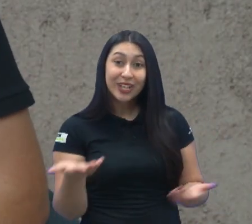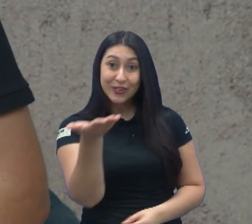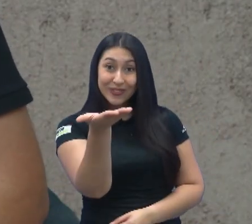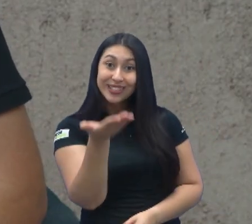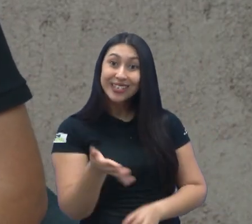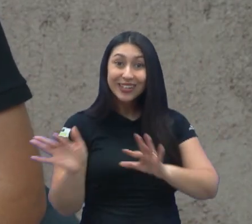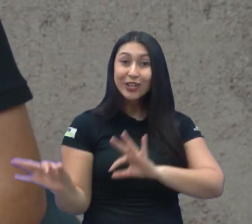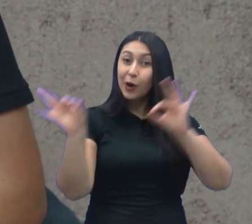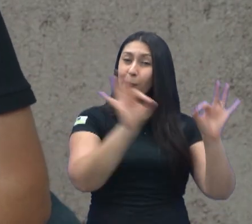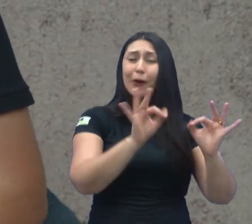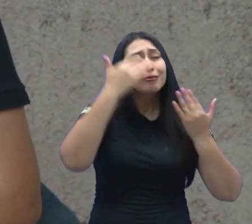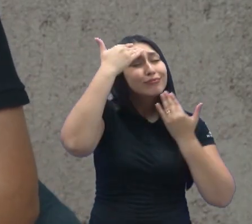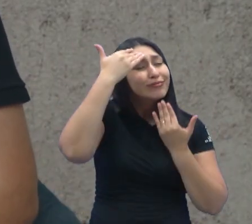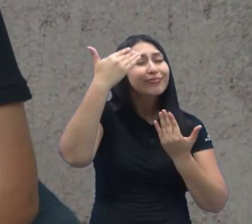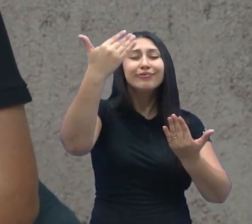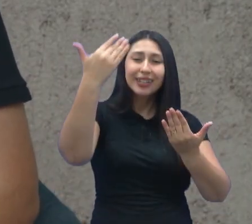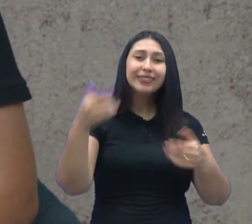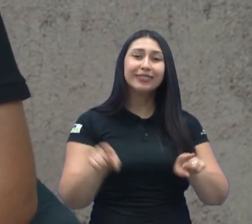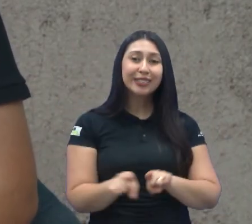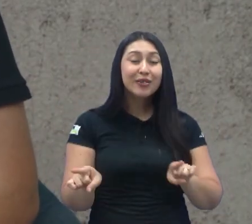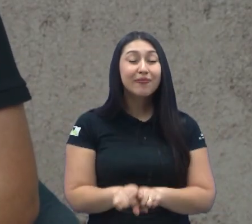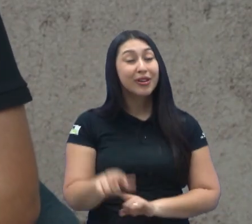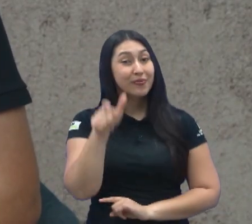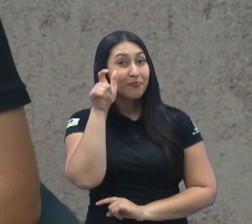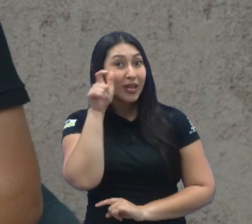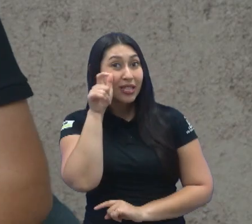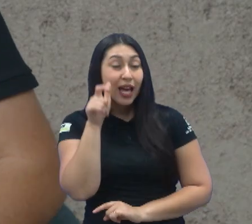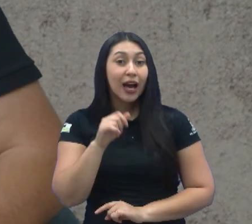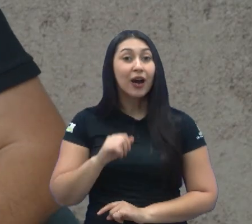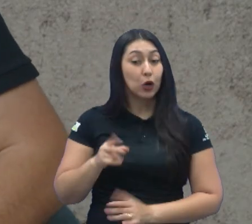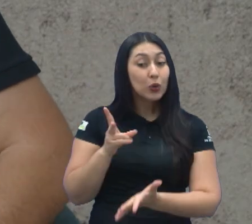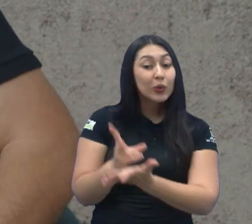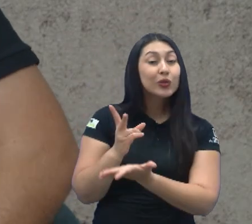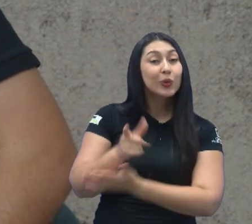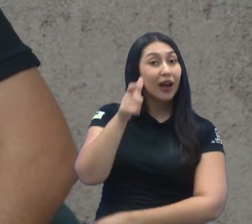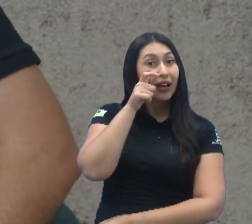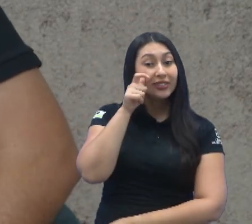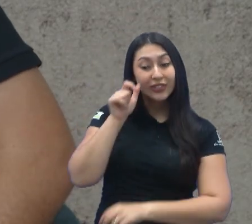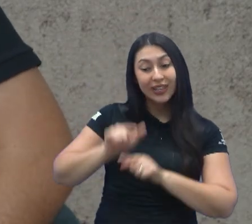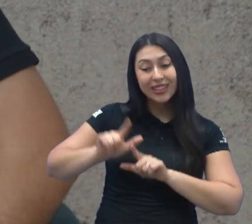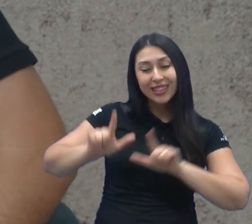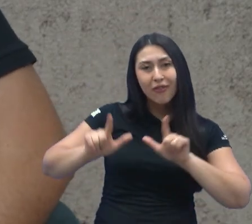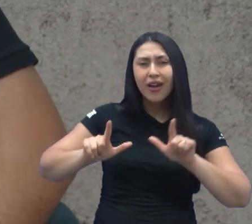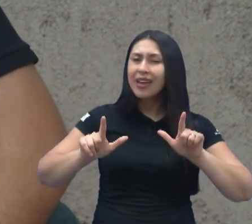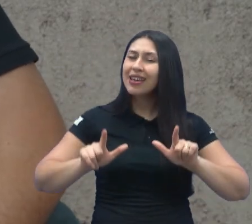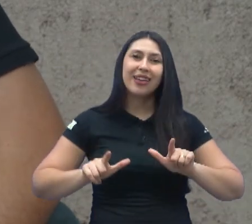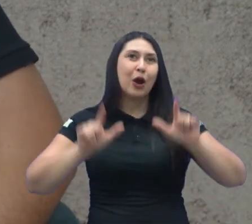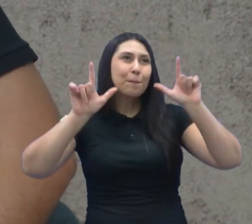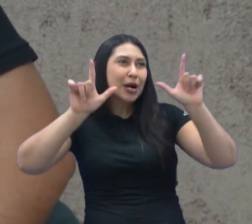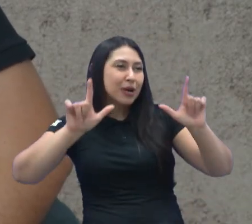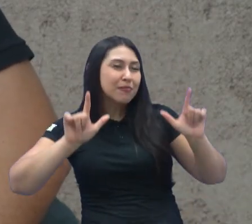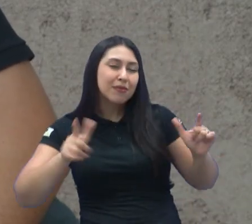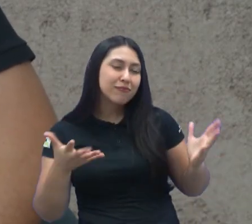acompanhou, muito obrigado você também pela audiência. Siga com a programação da TV Câmara, né? Sempre cheia de conteúdos que